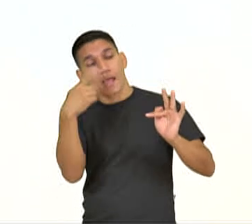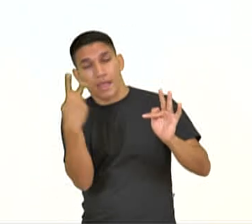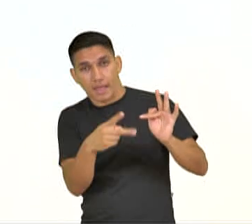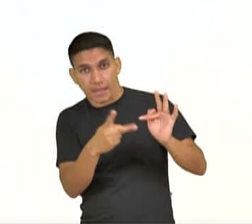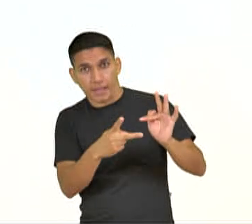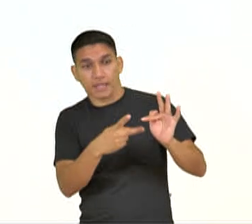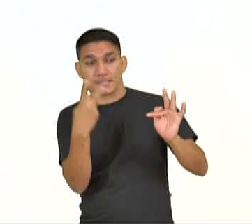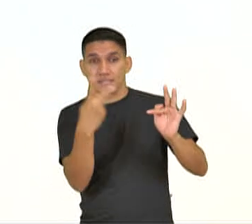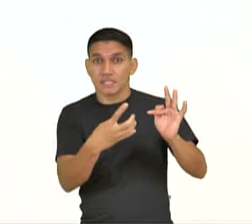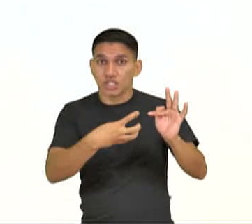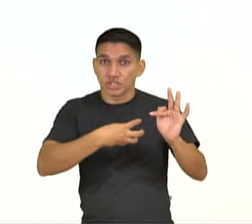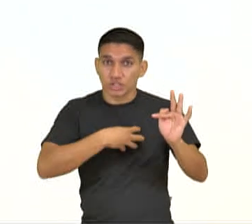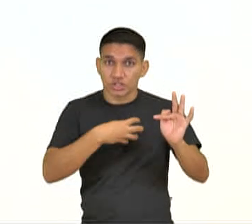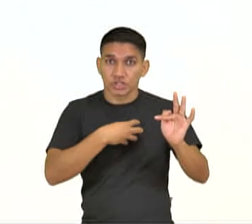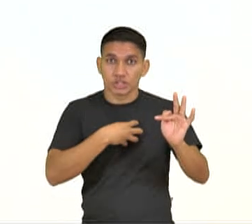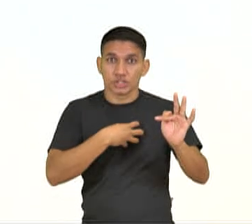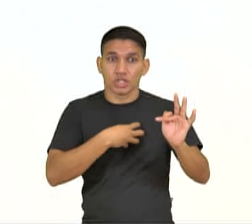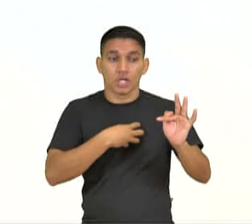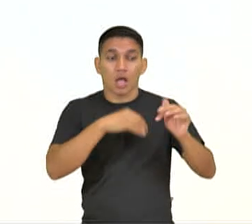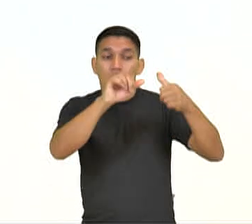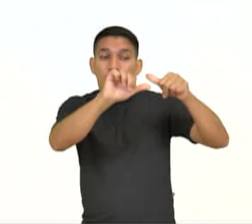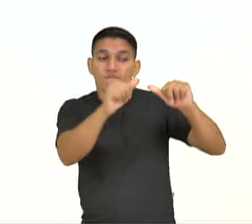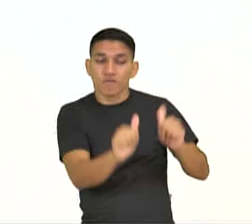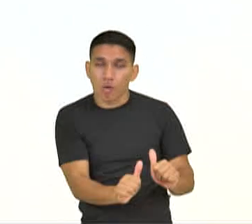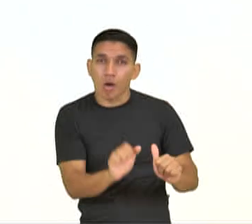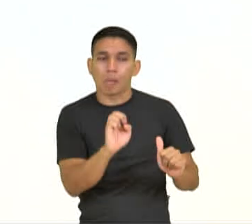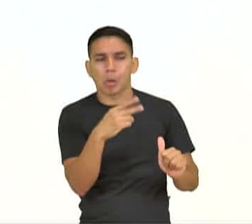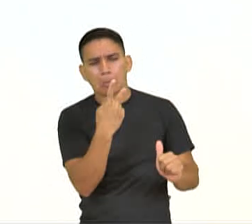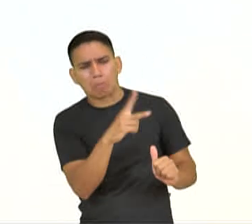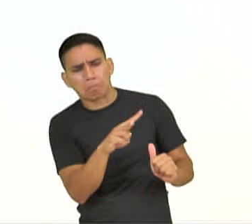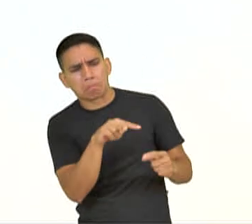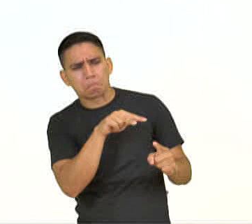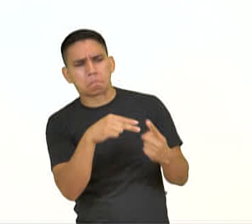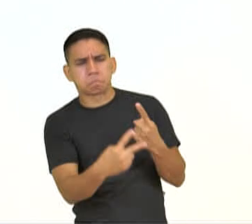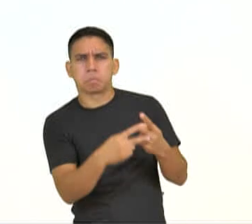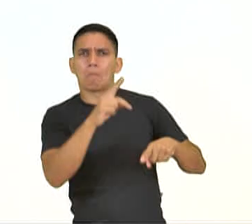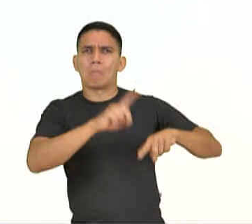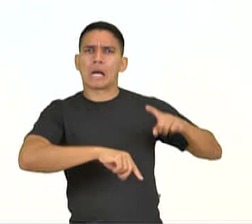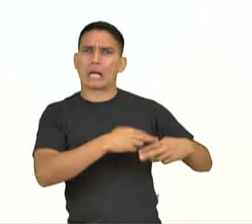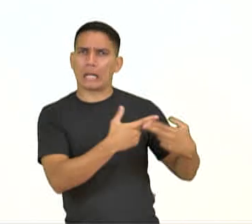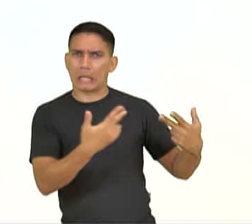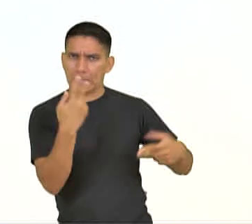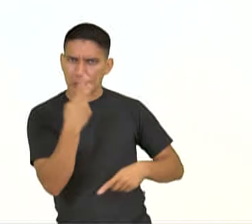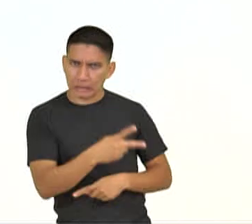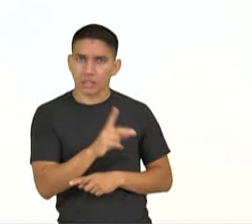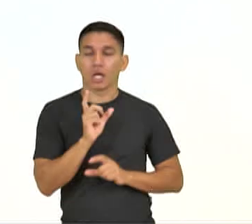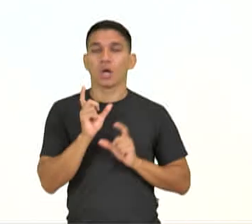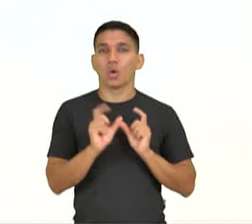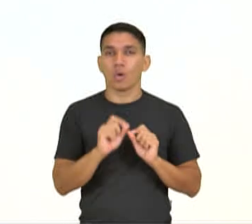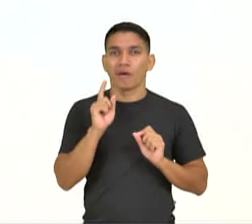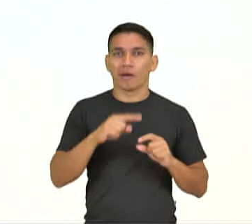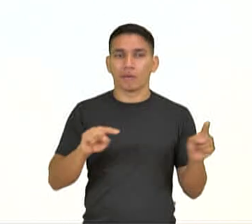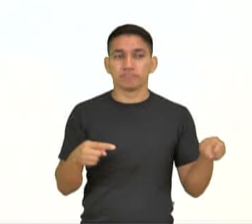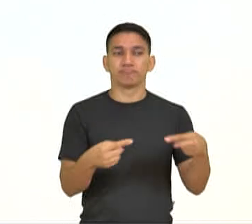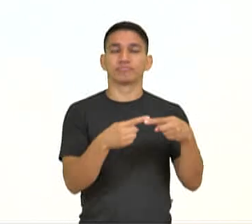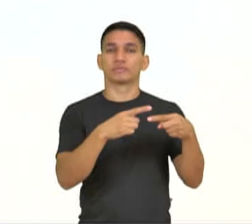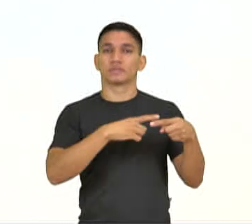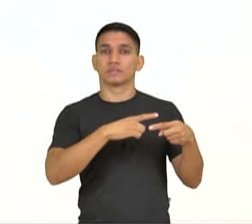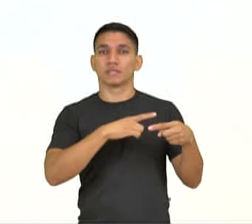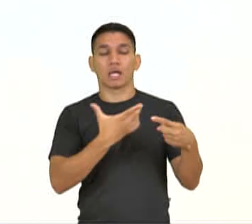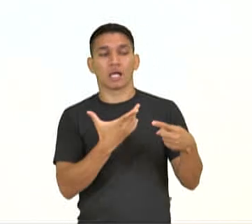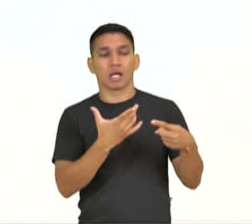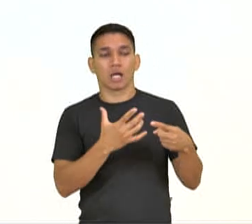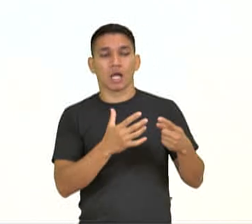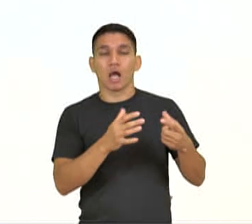no estado físico ou no aspecto de um determinado material. Ou seja, quando ocorre mudança de estado físico